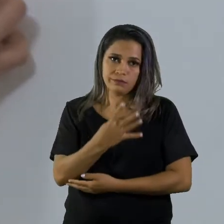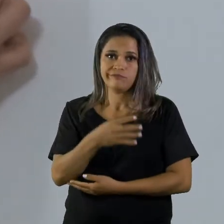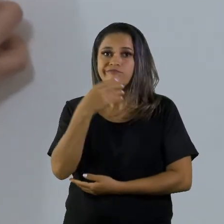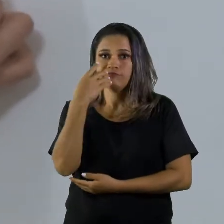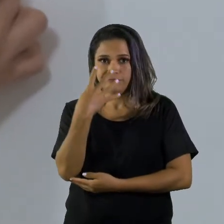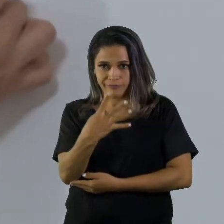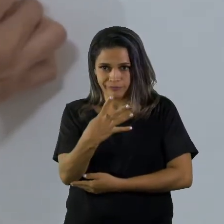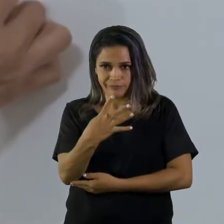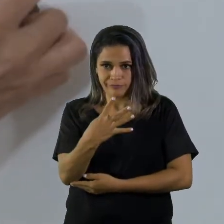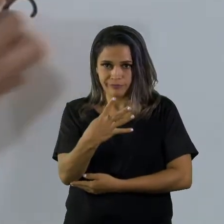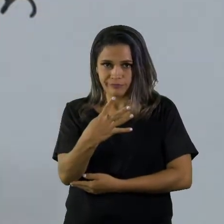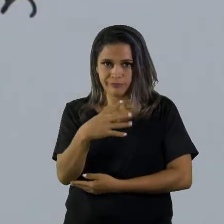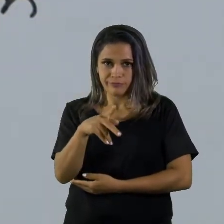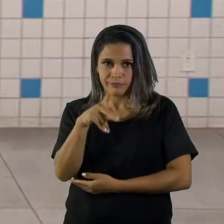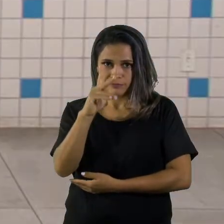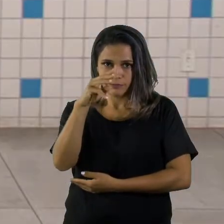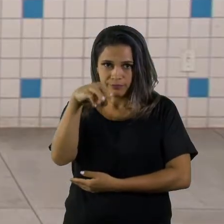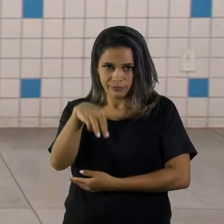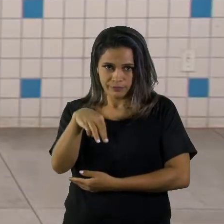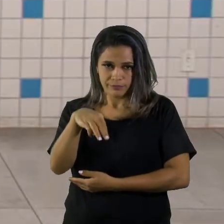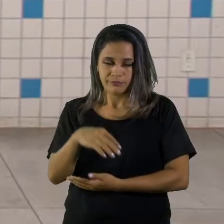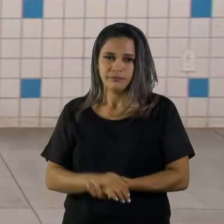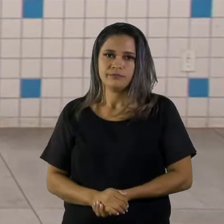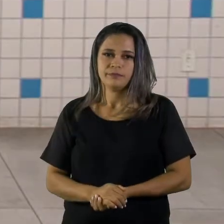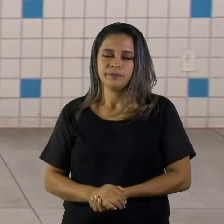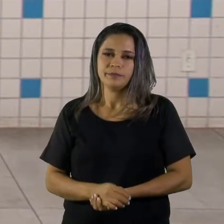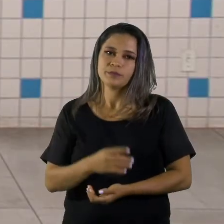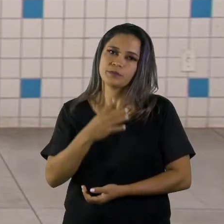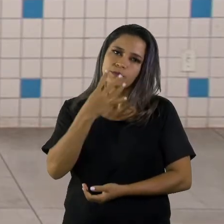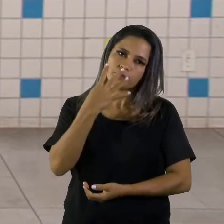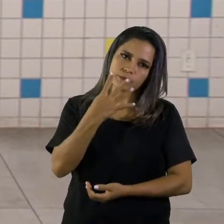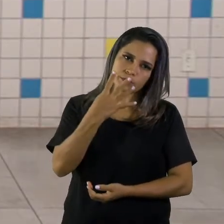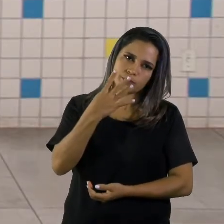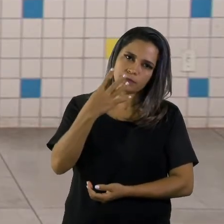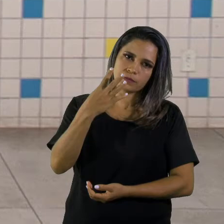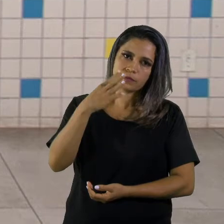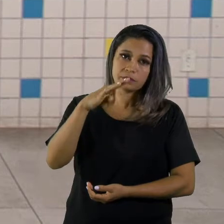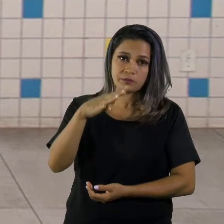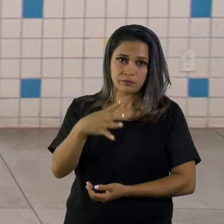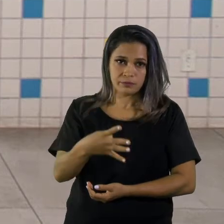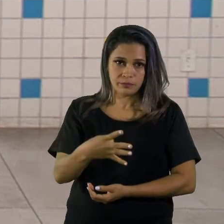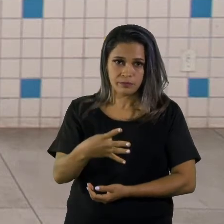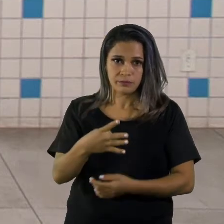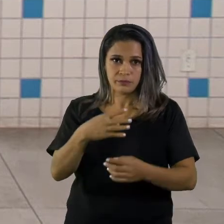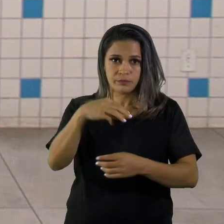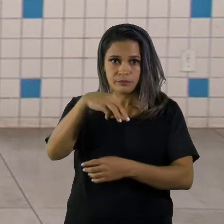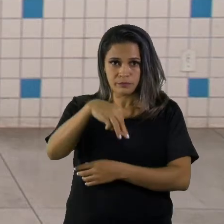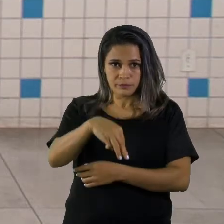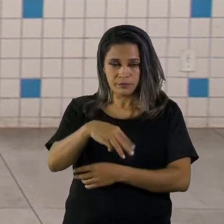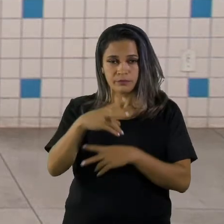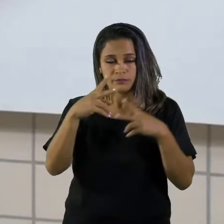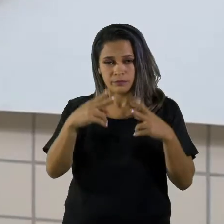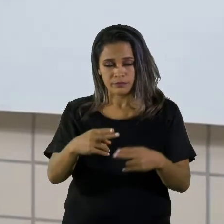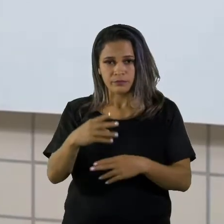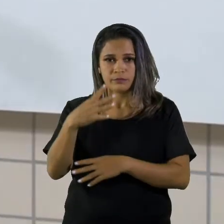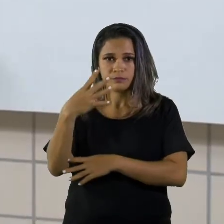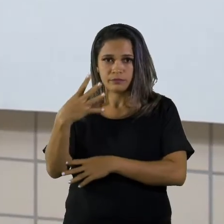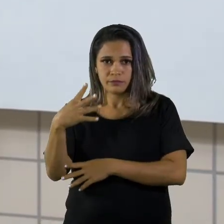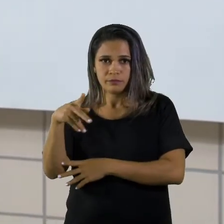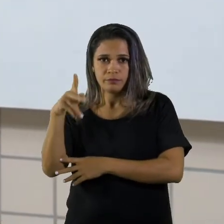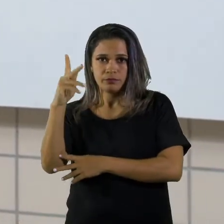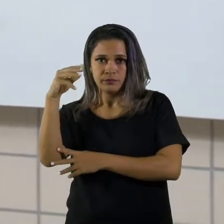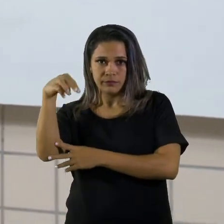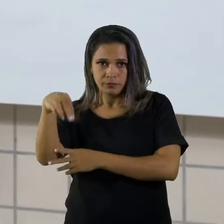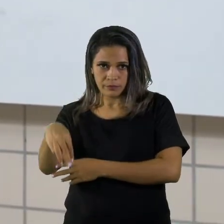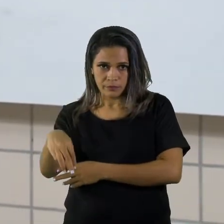4 quilômetros. 4.000 metros é igual a 4 quilômetros.